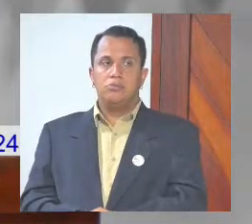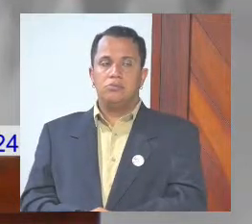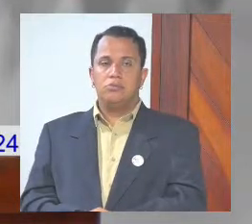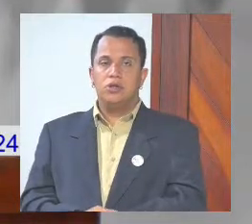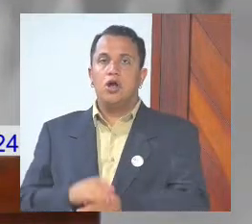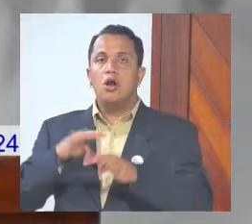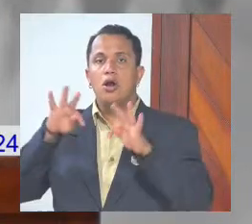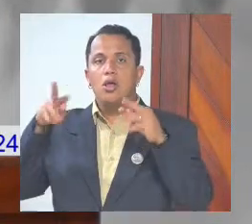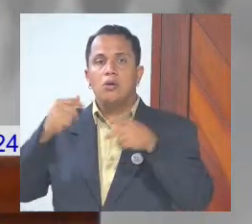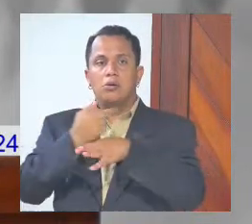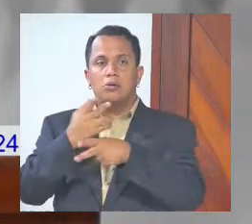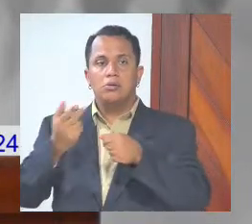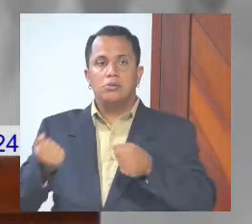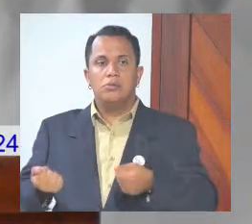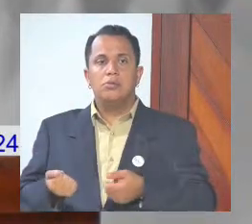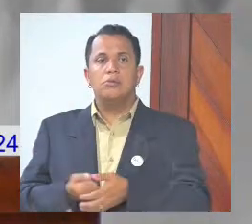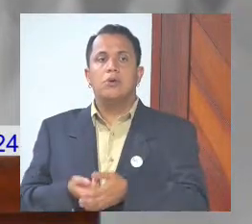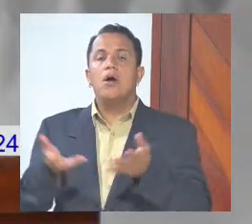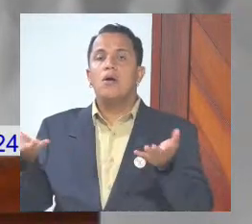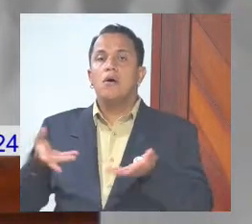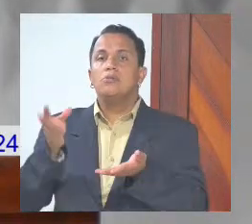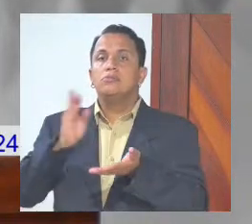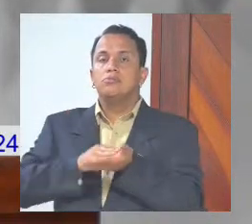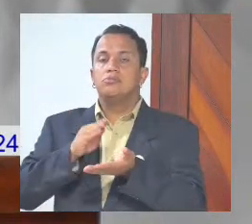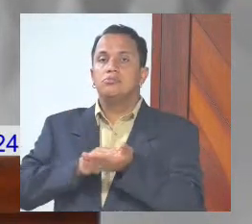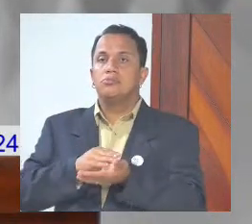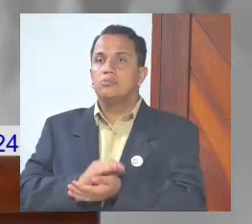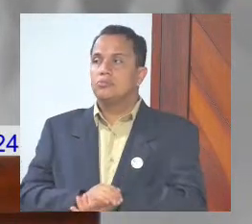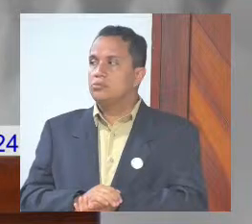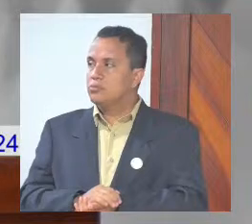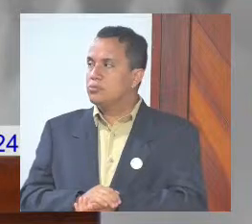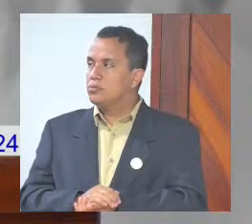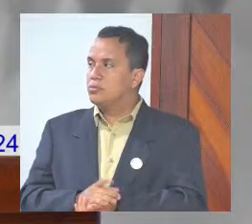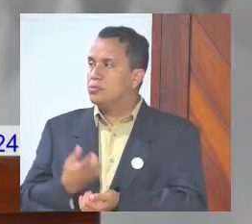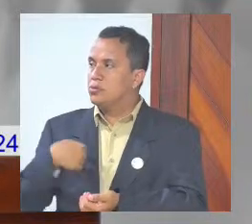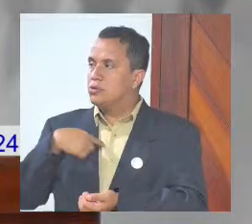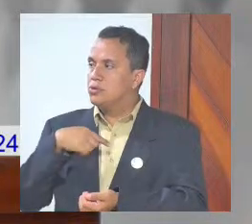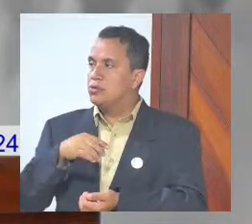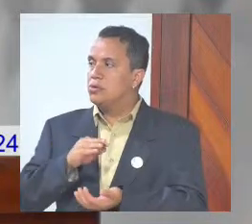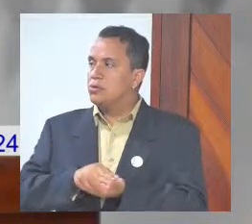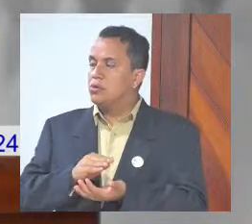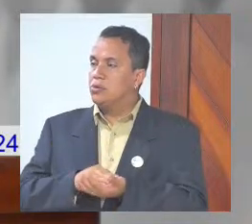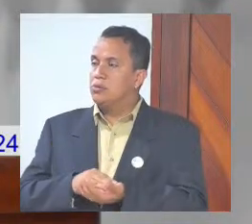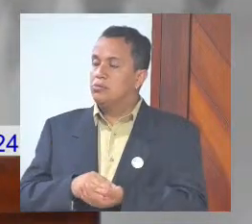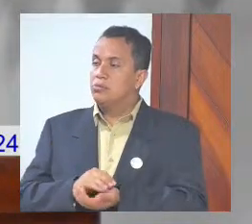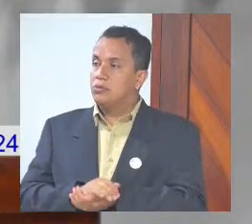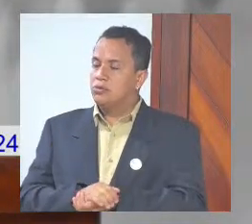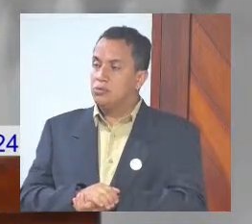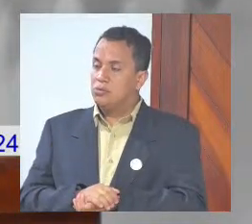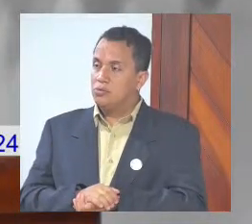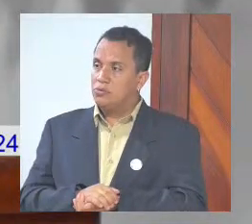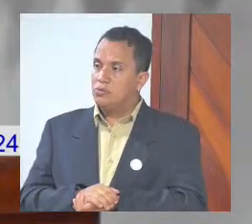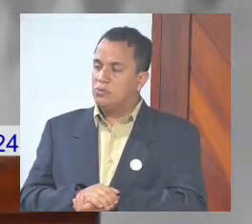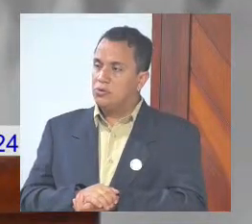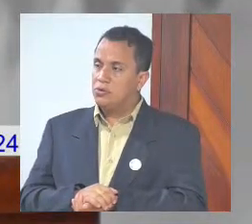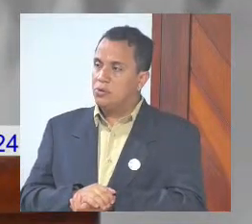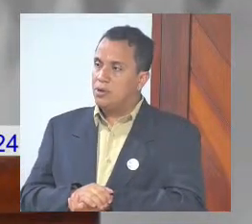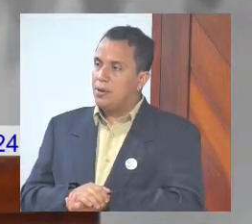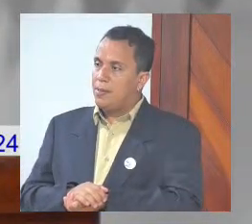todos os benefícios que hoje nos falta. Que hoje nos falta, infelizmente.